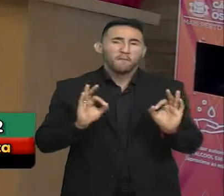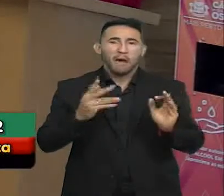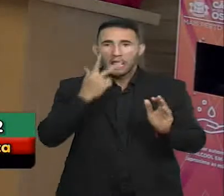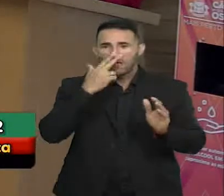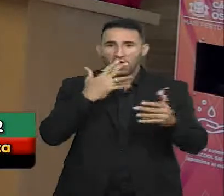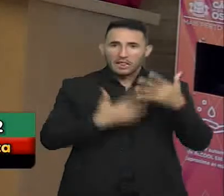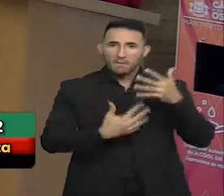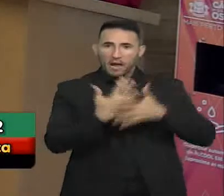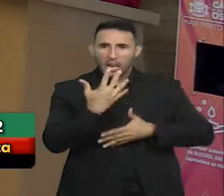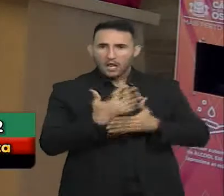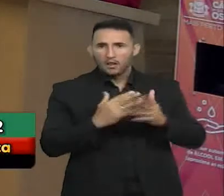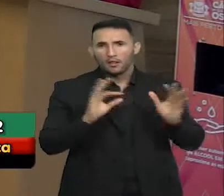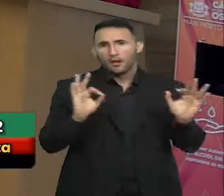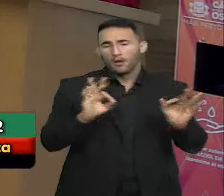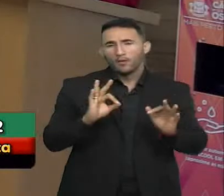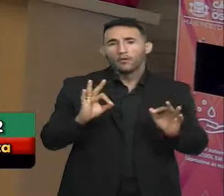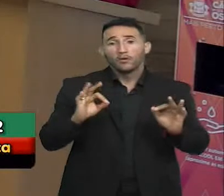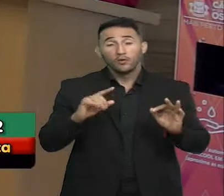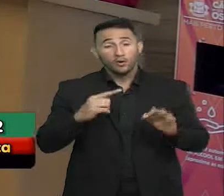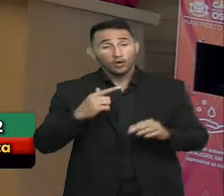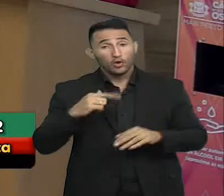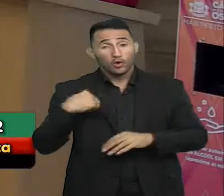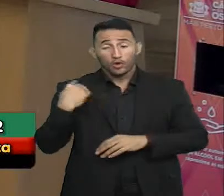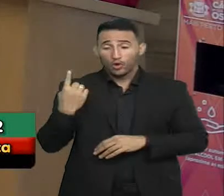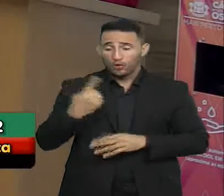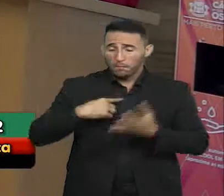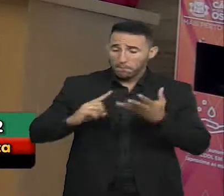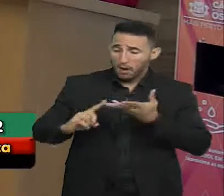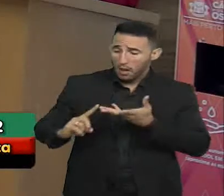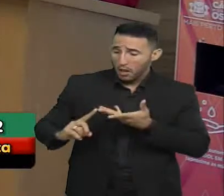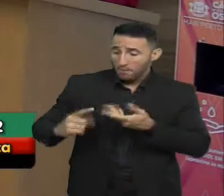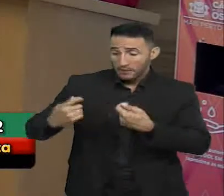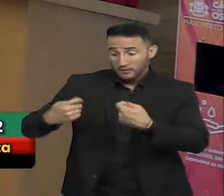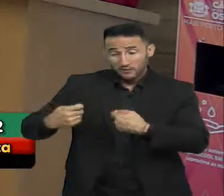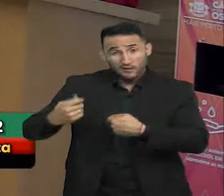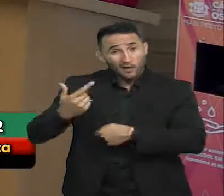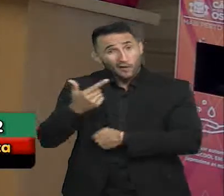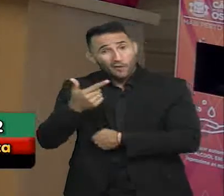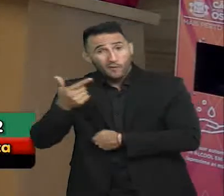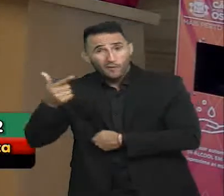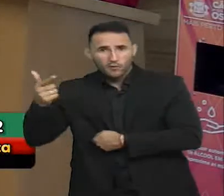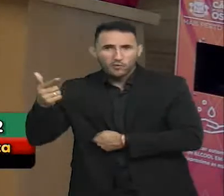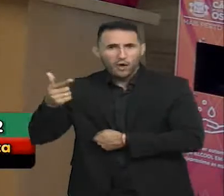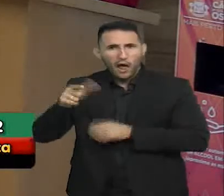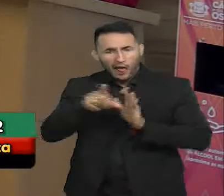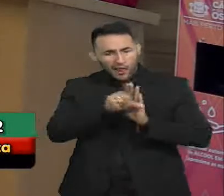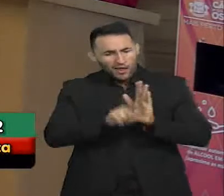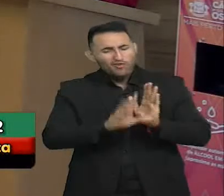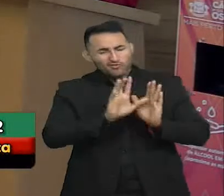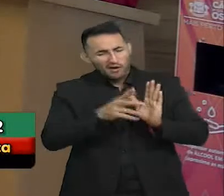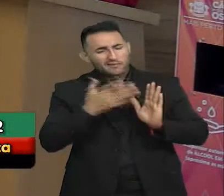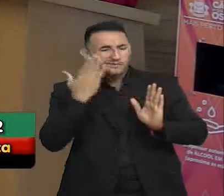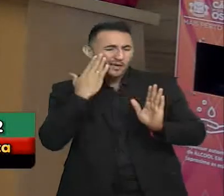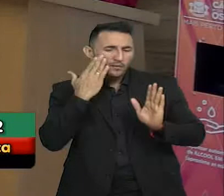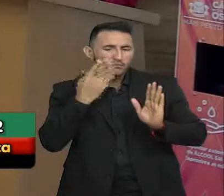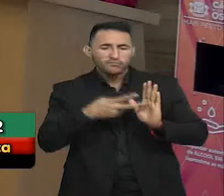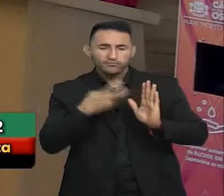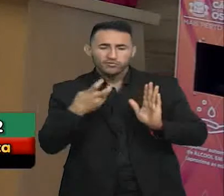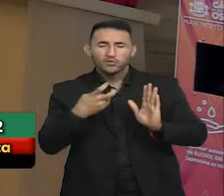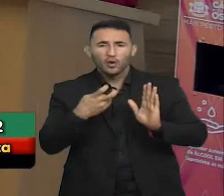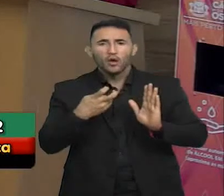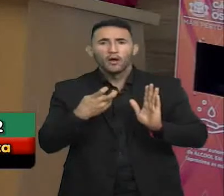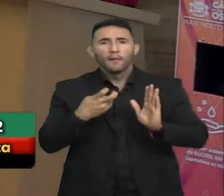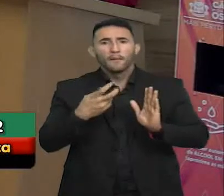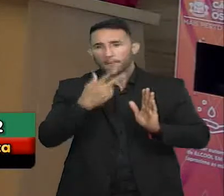As nossas especificidades são outras. E a lei considera isso. Nem a